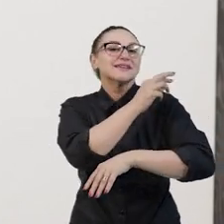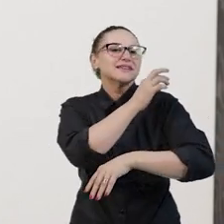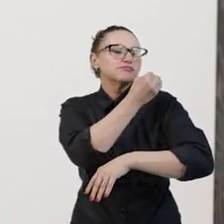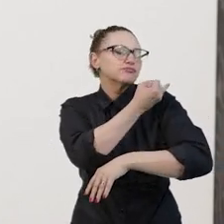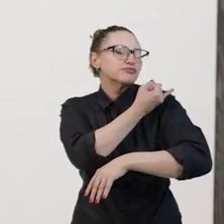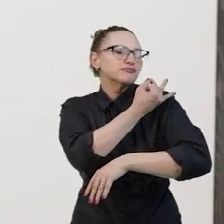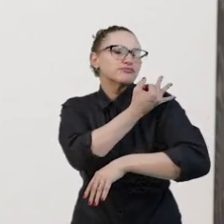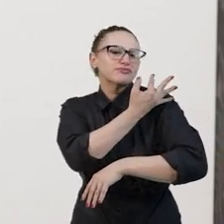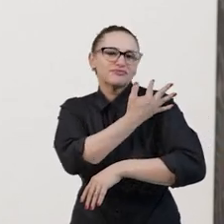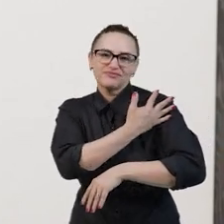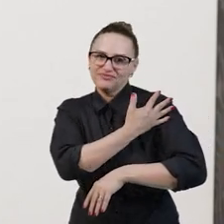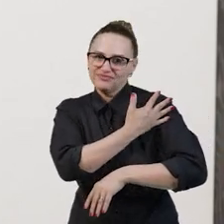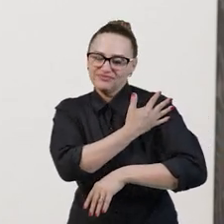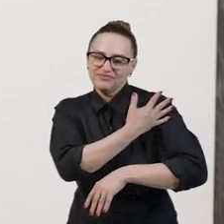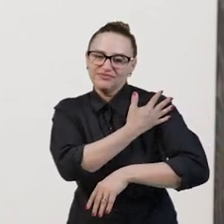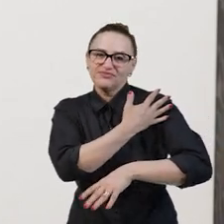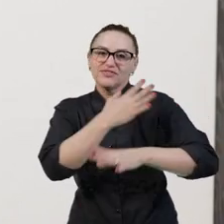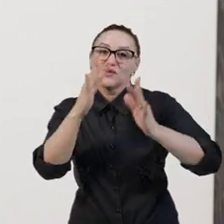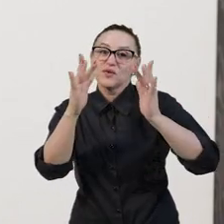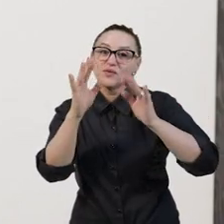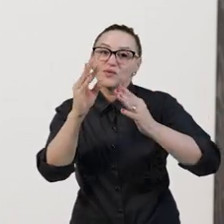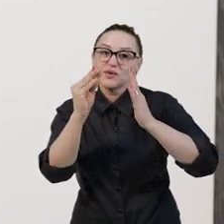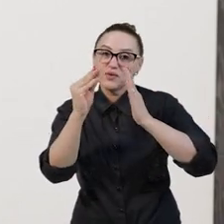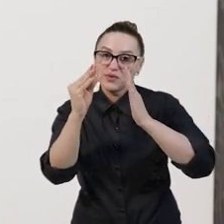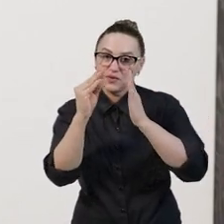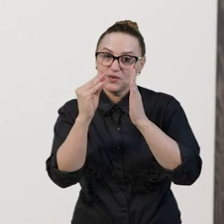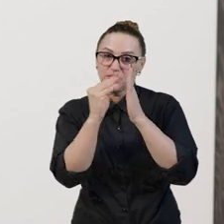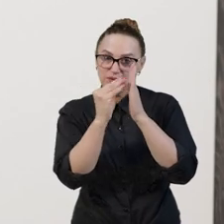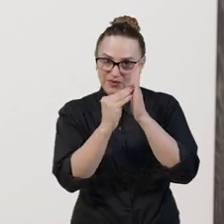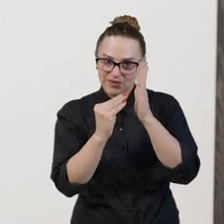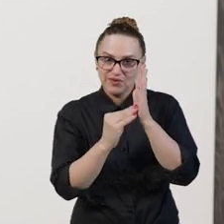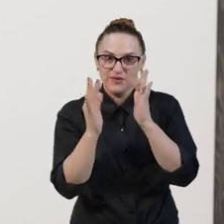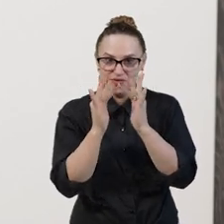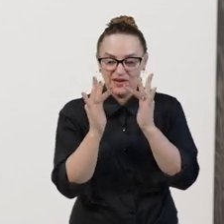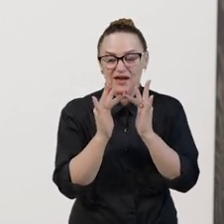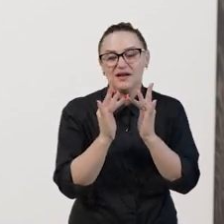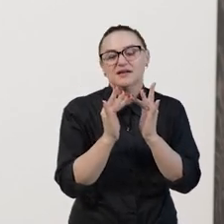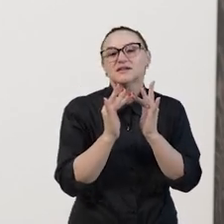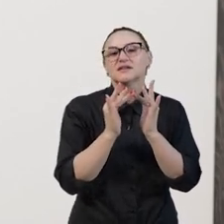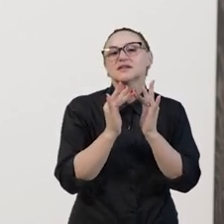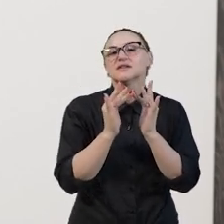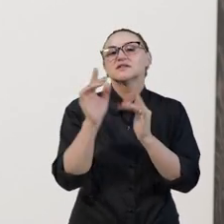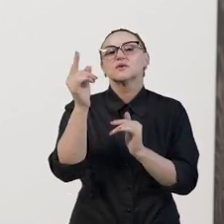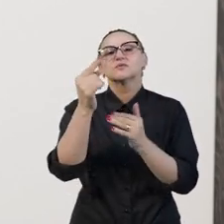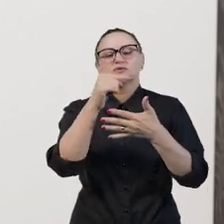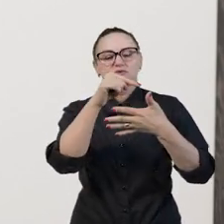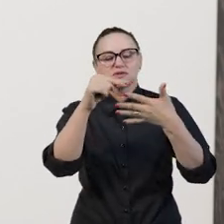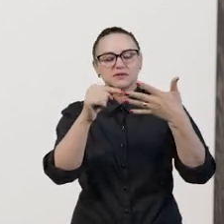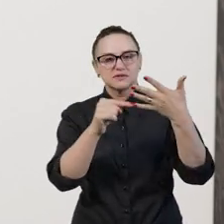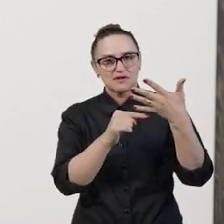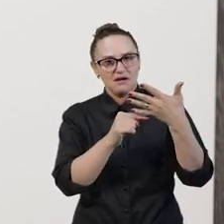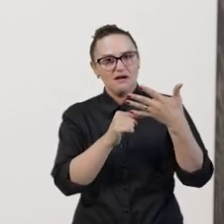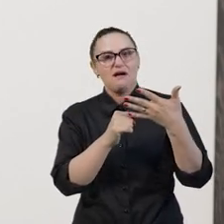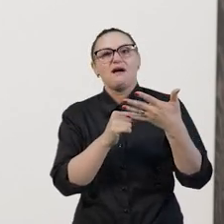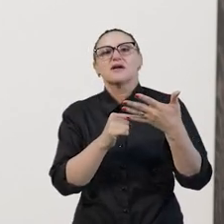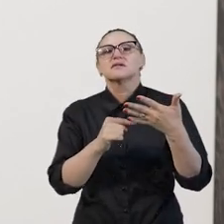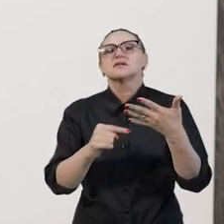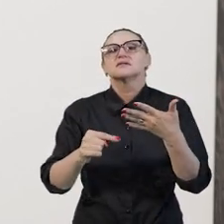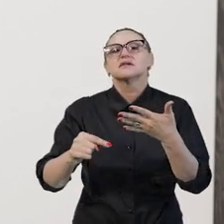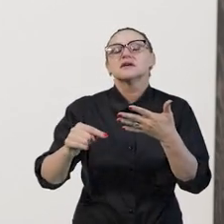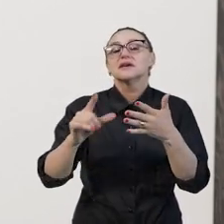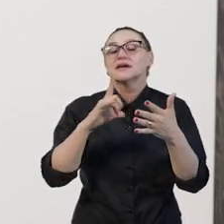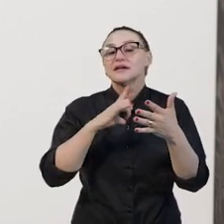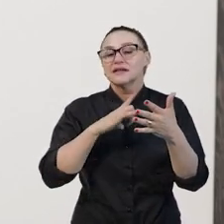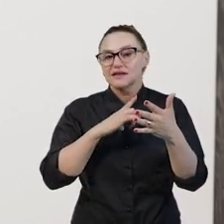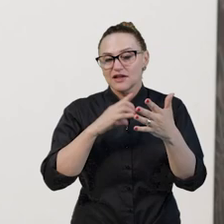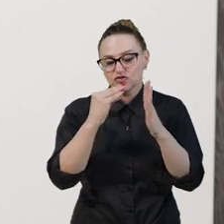primeiramente terão contato com os conteúdos que são as unidades temáticas previstas nas orientações curriculares